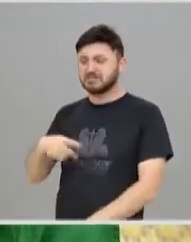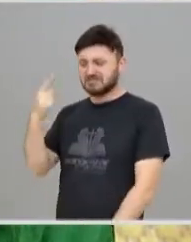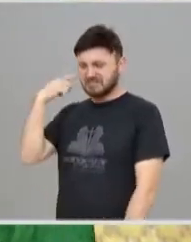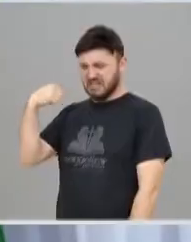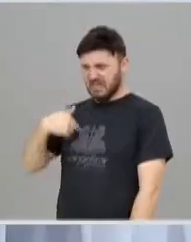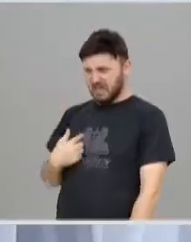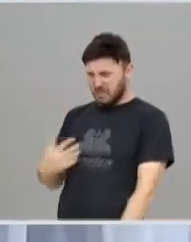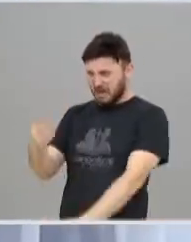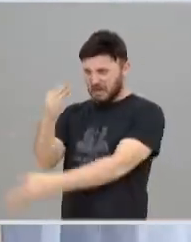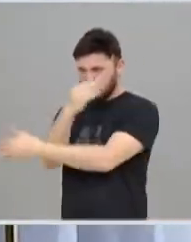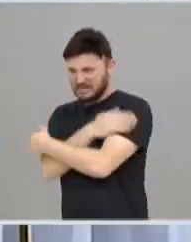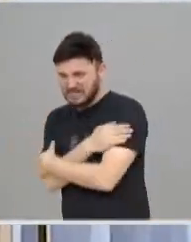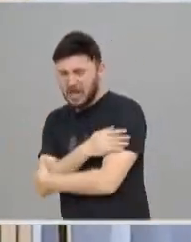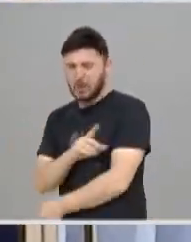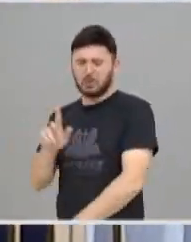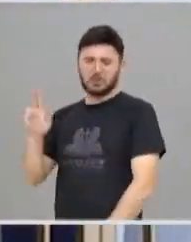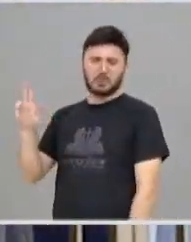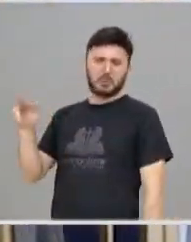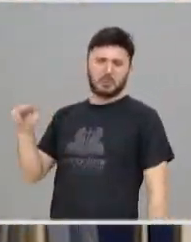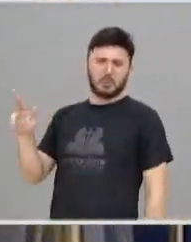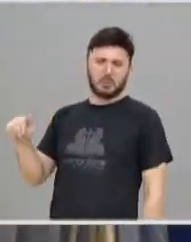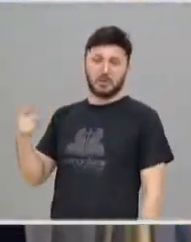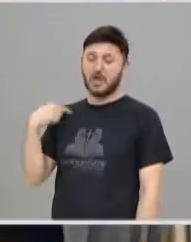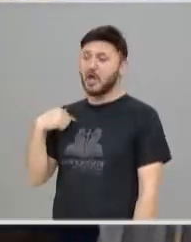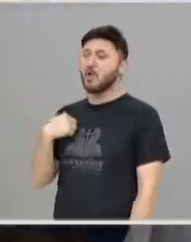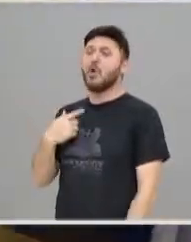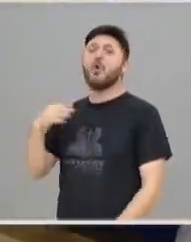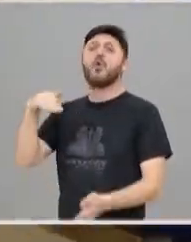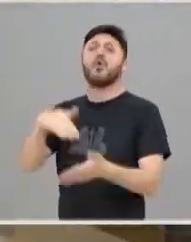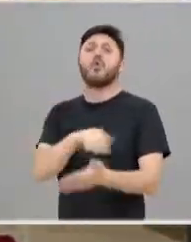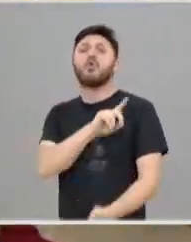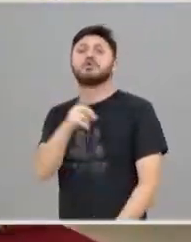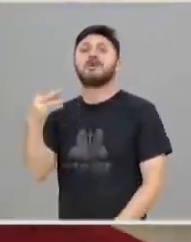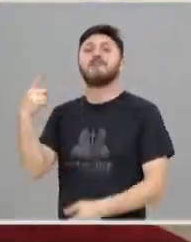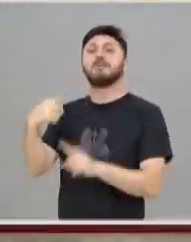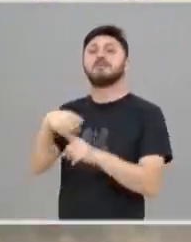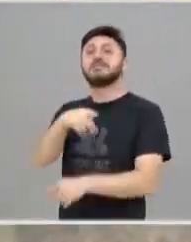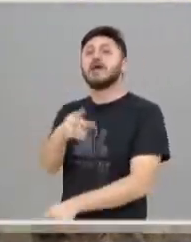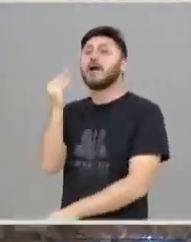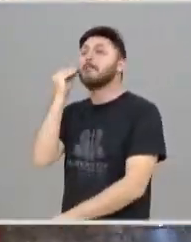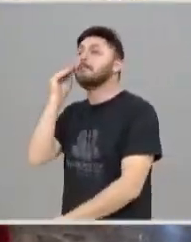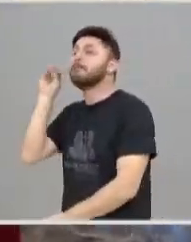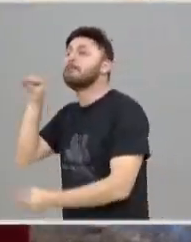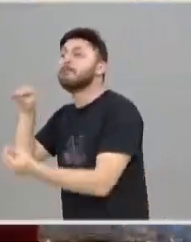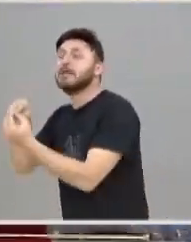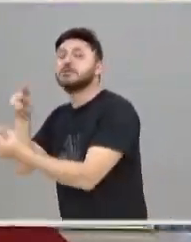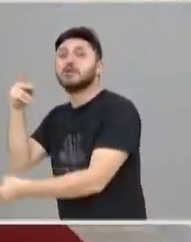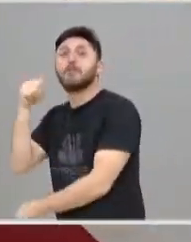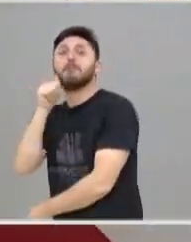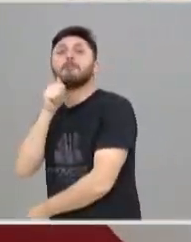última vez que você deu um abraço no teu pai? Um beijo no teu pai?